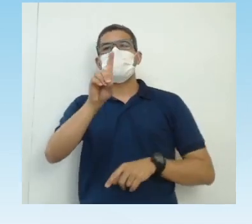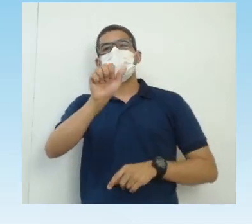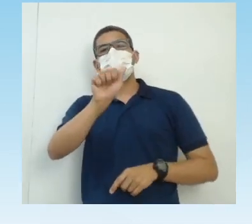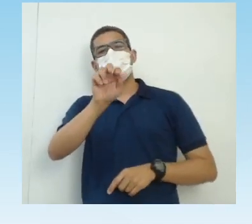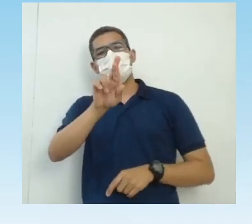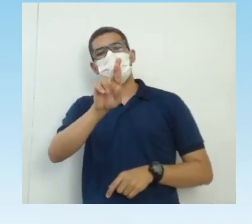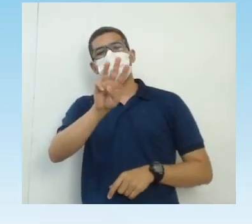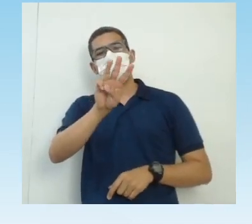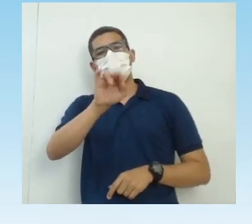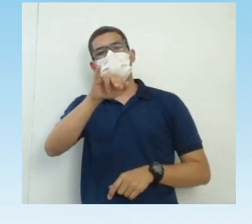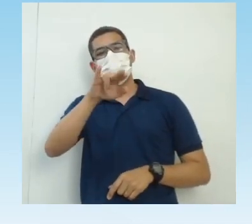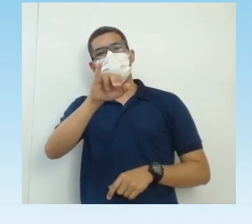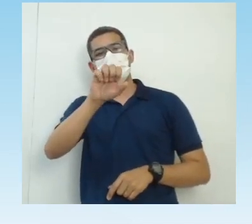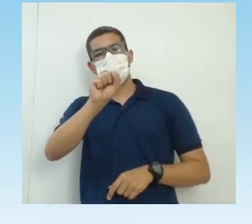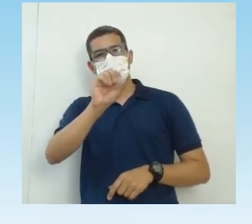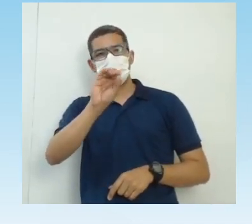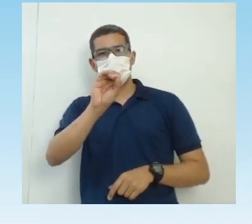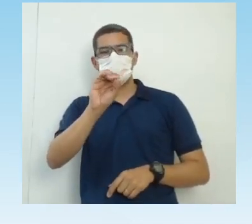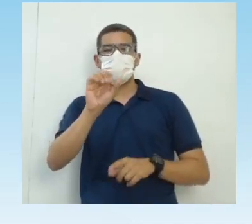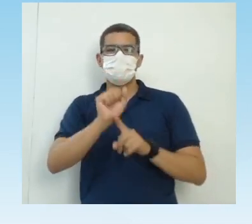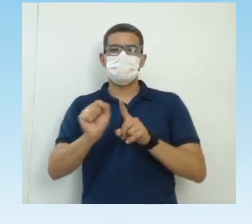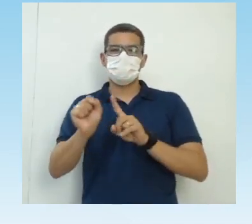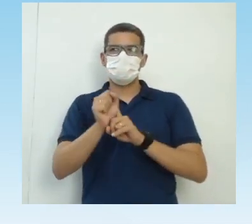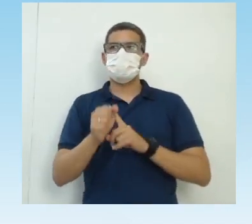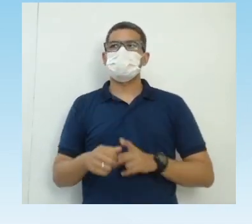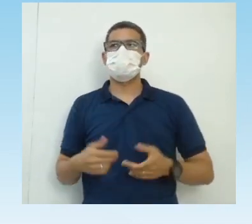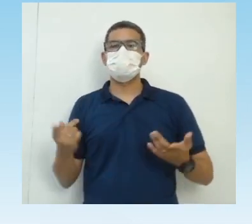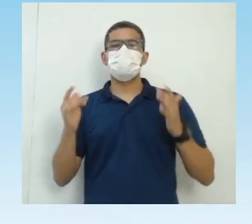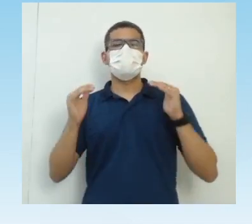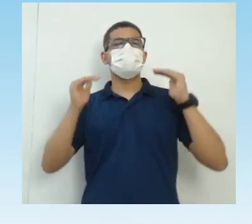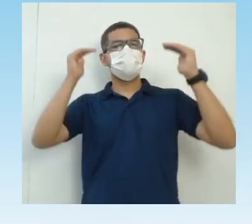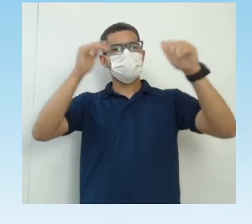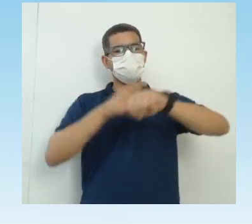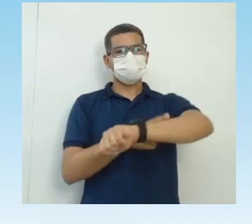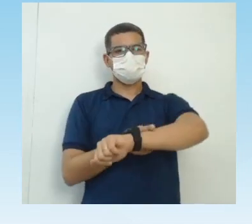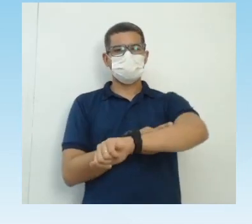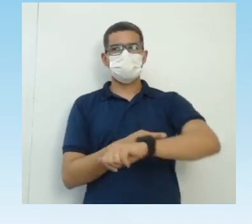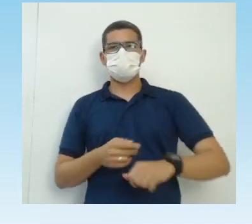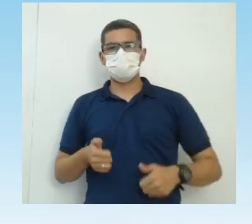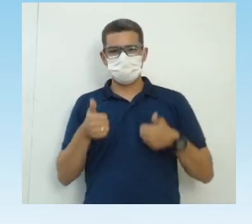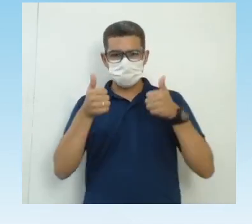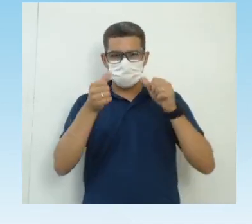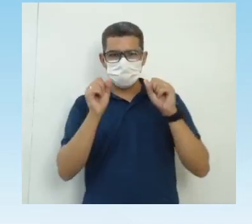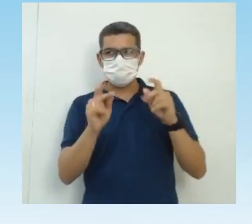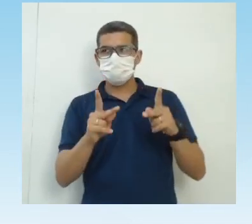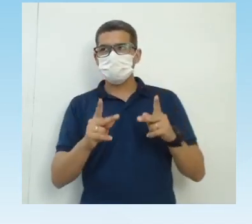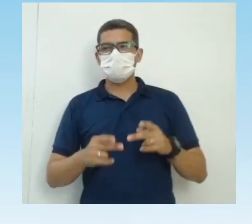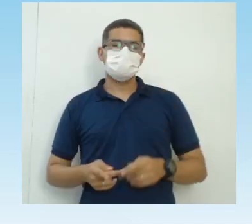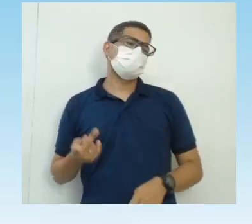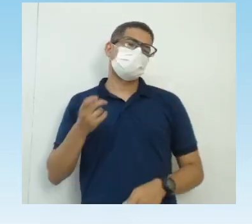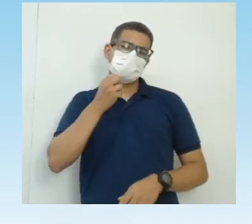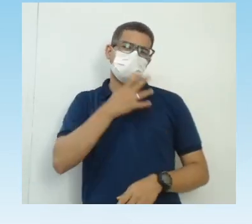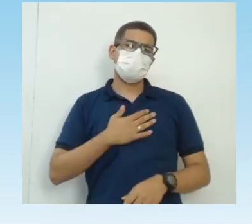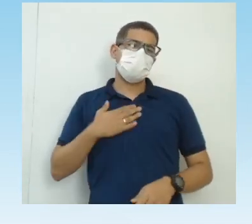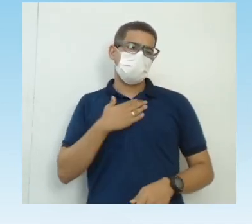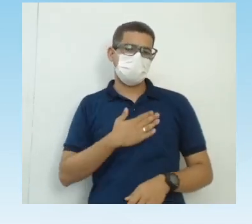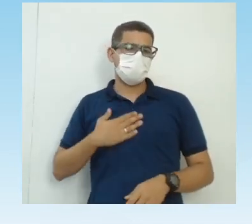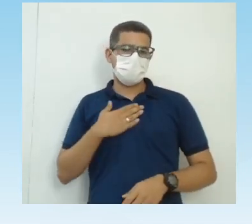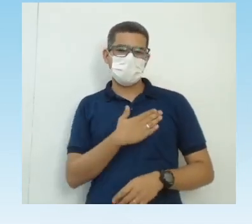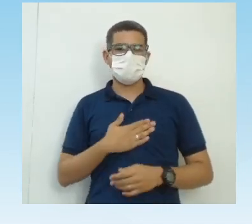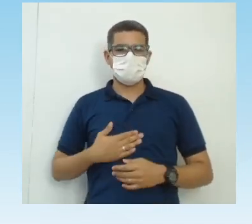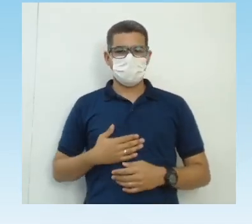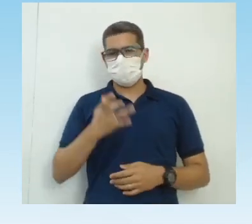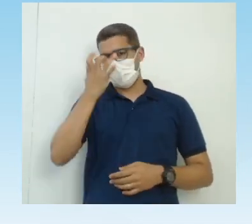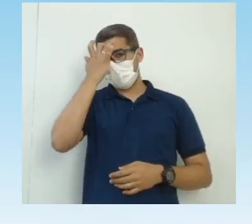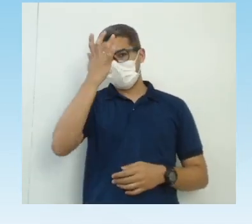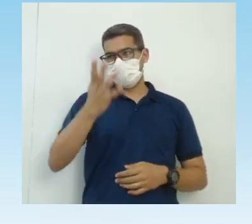invadir esses territórios por parte dos europeus. Beleza? A supremacia racial. Fechado? Questão massa, questão top,